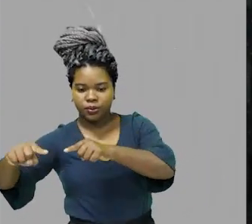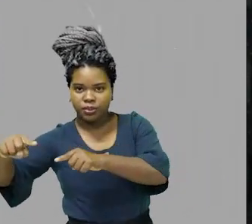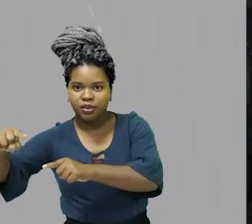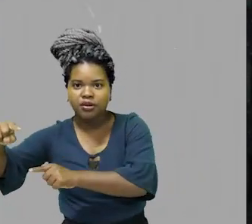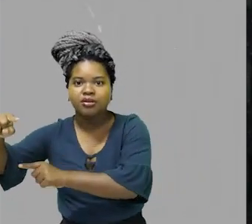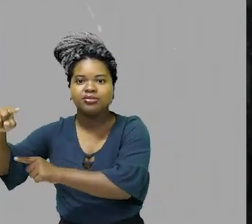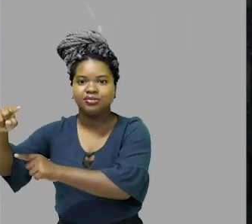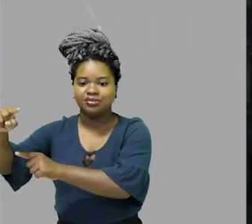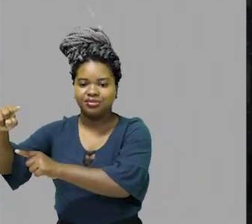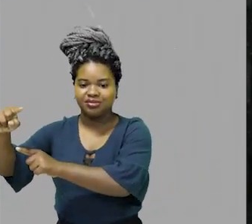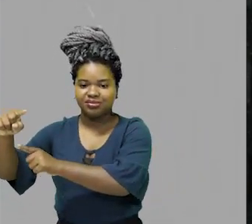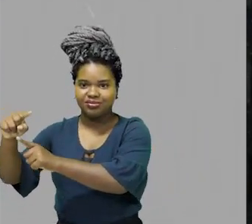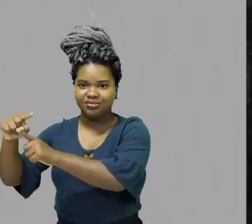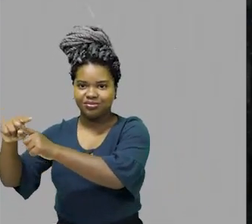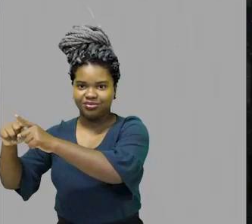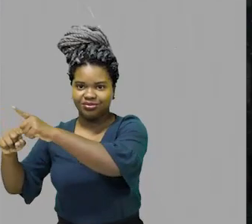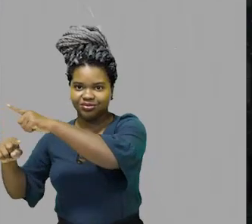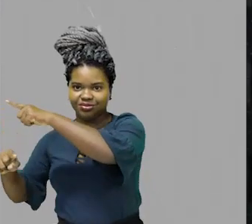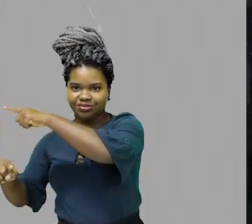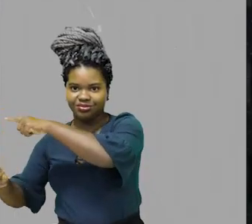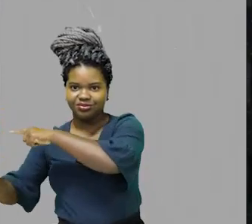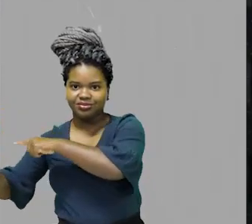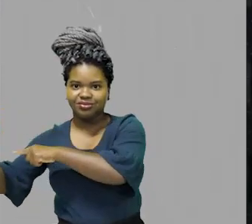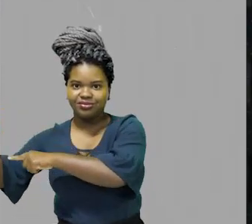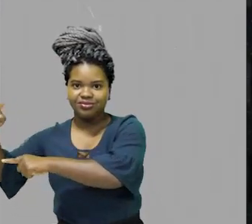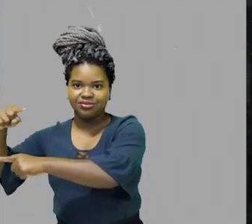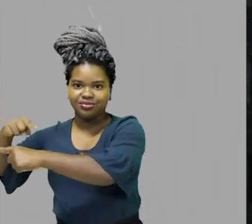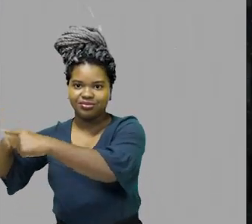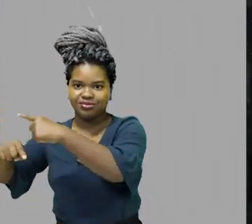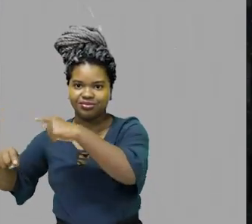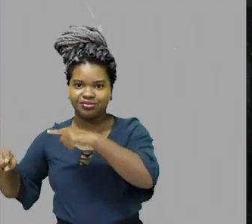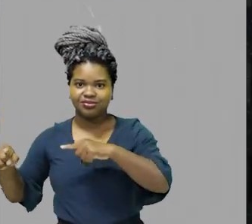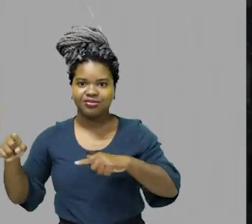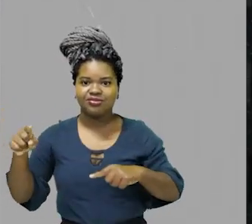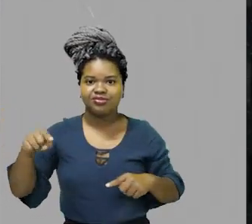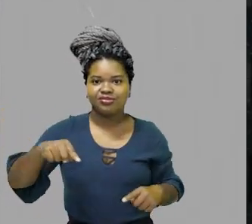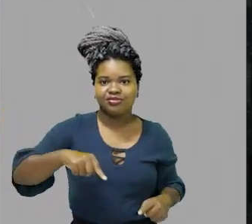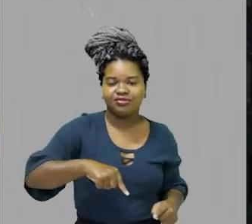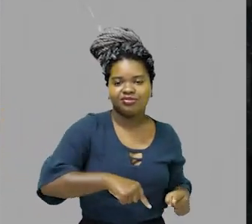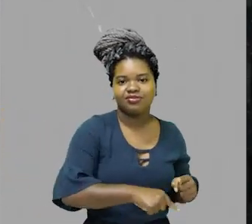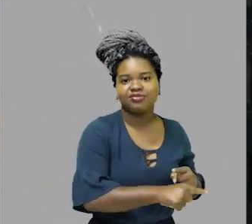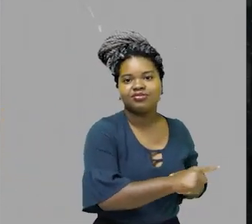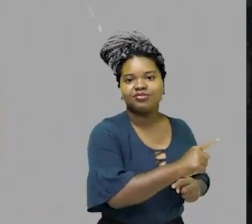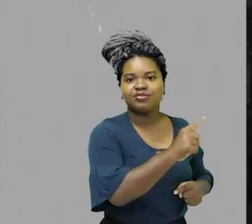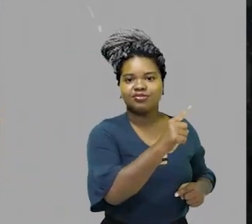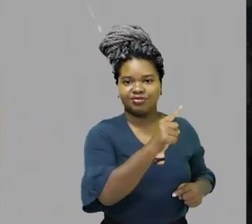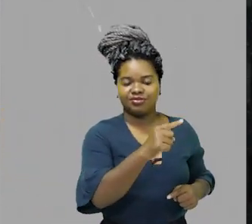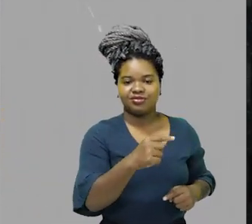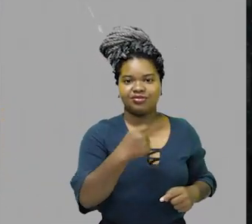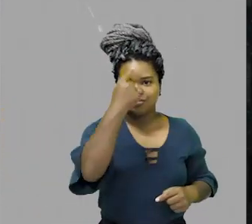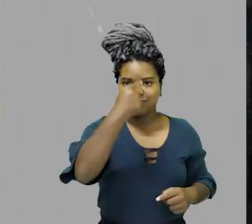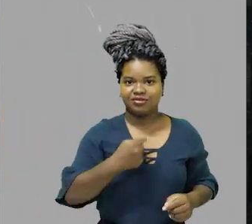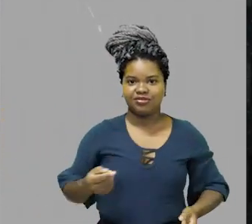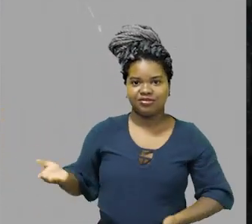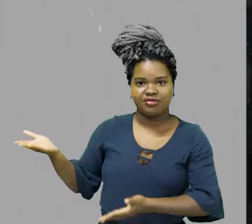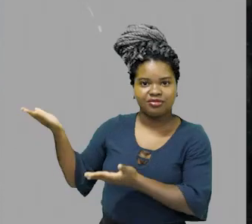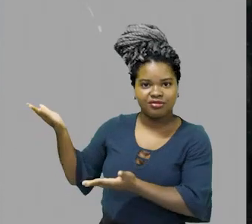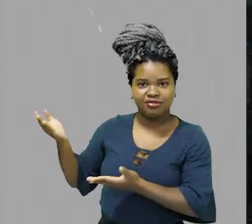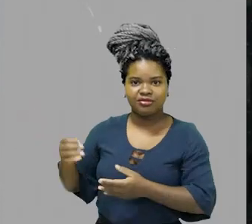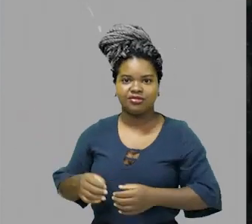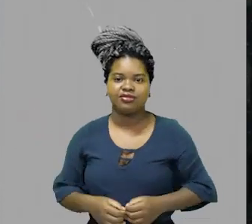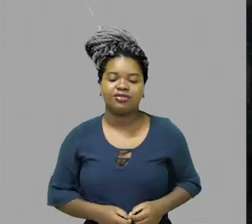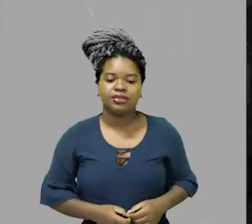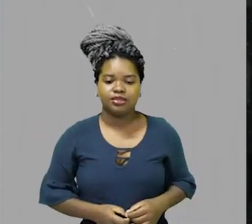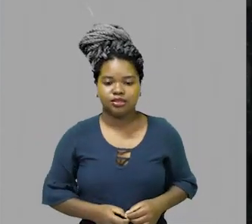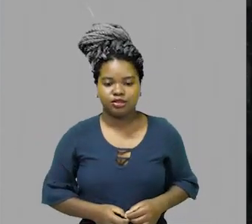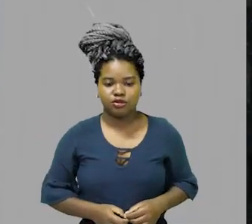localizado, que é justamente esse local aqui. Então, com base nessas bases nitrogenadas